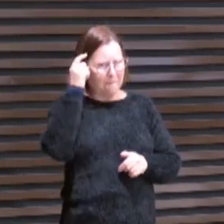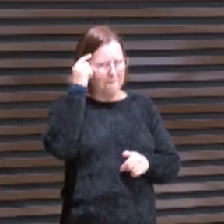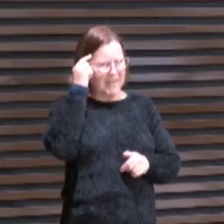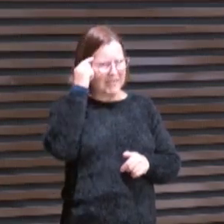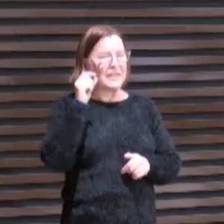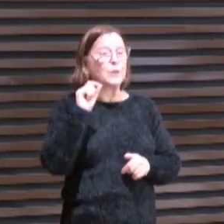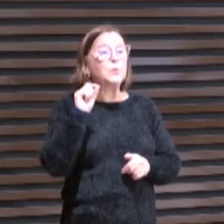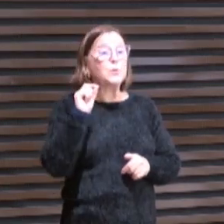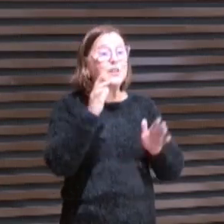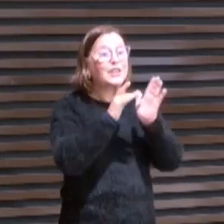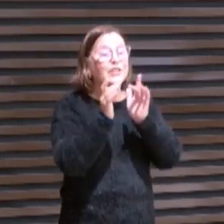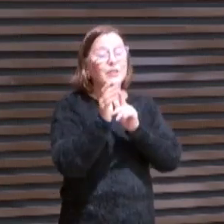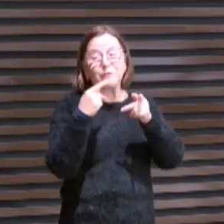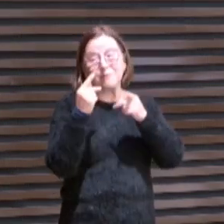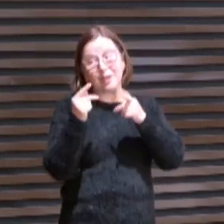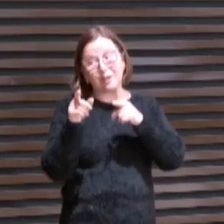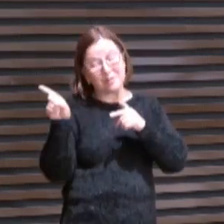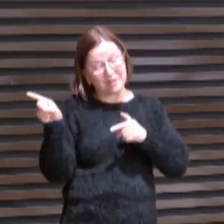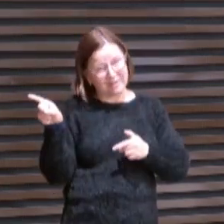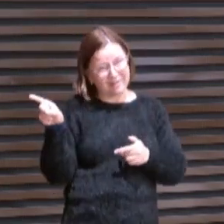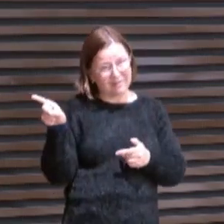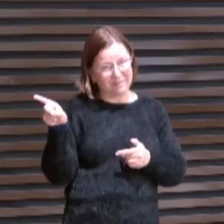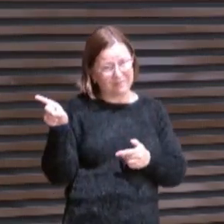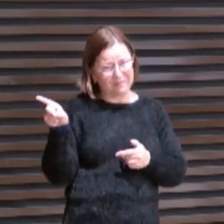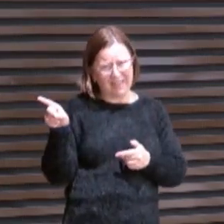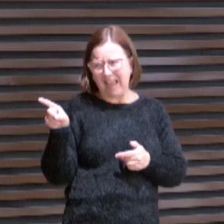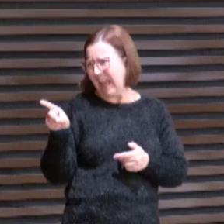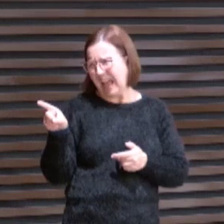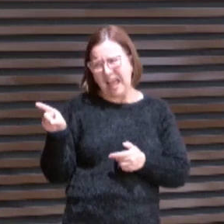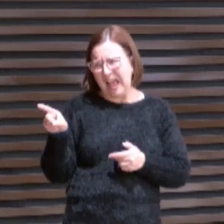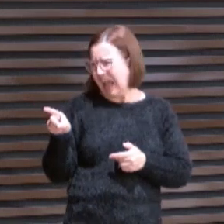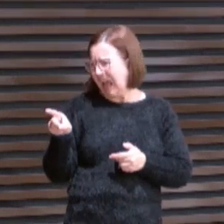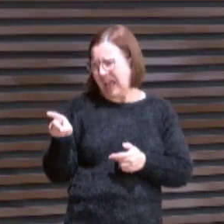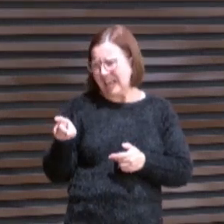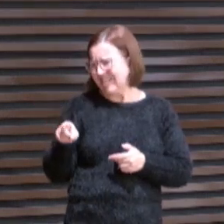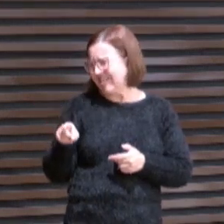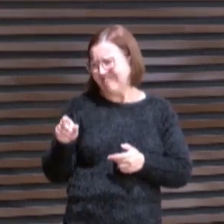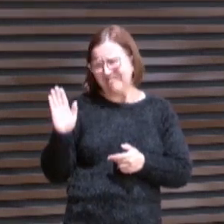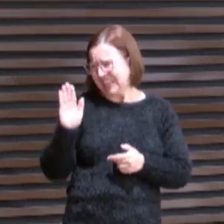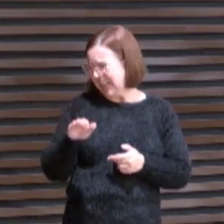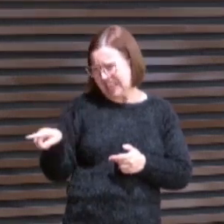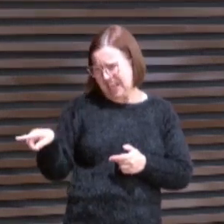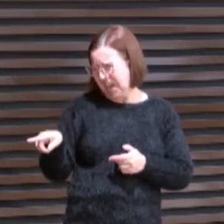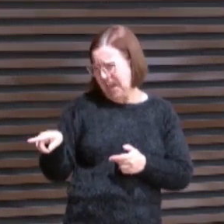Será que Jesus disse, é tarde demais, é tarde agora